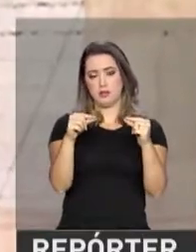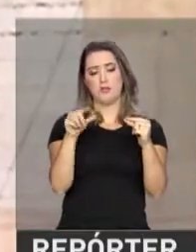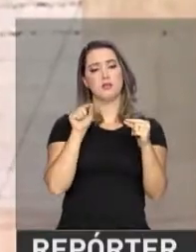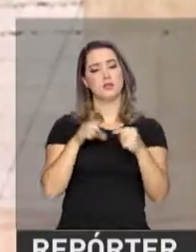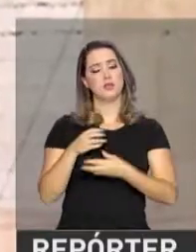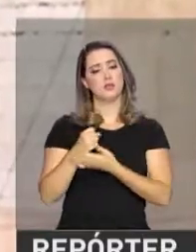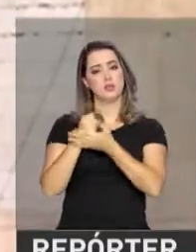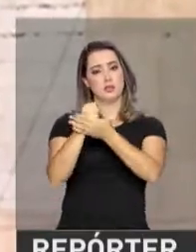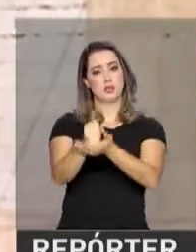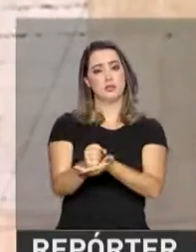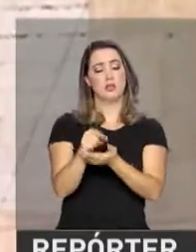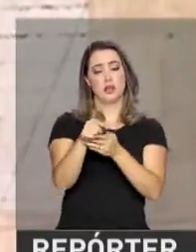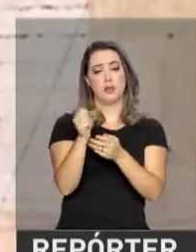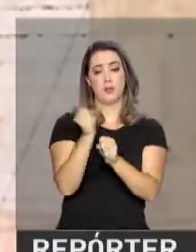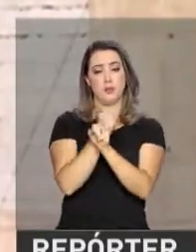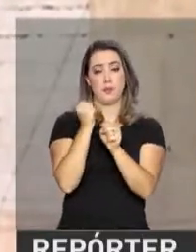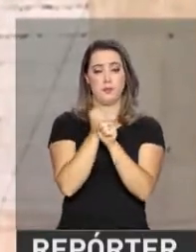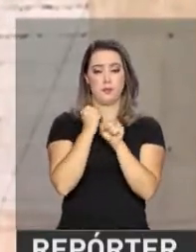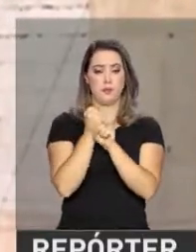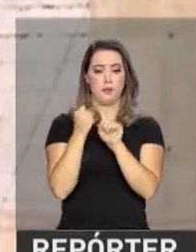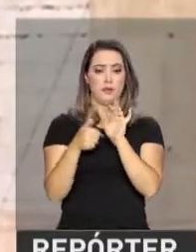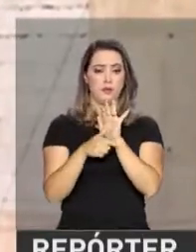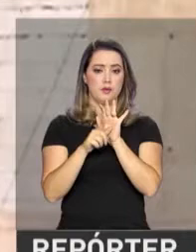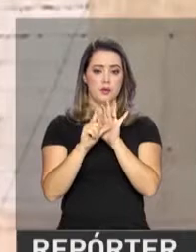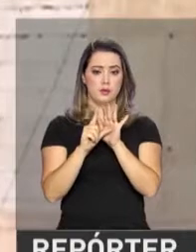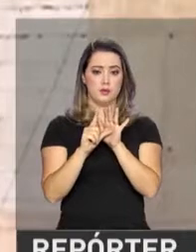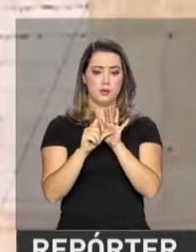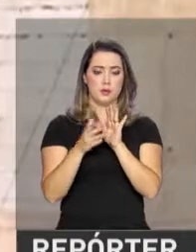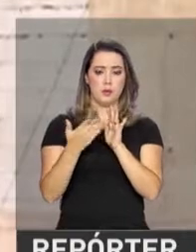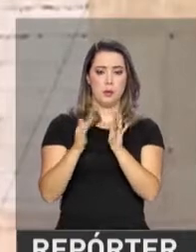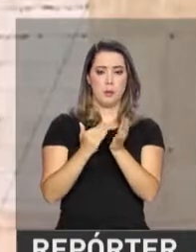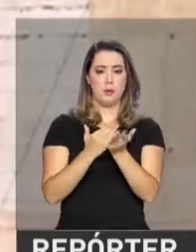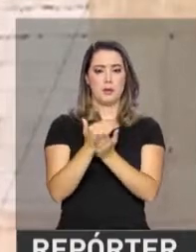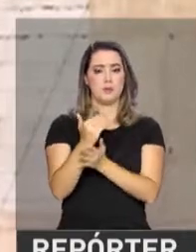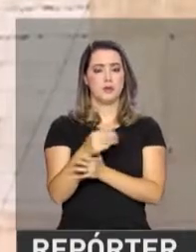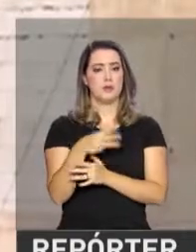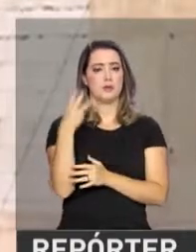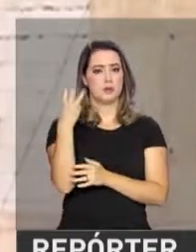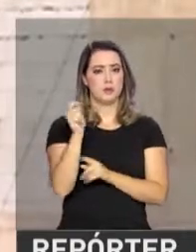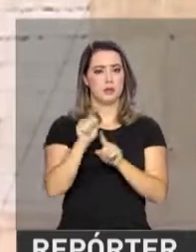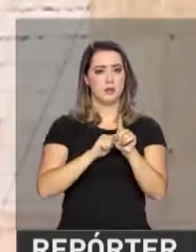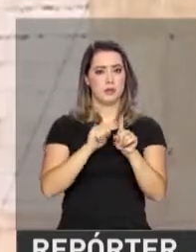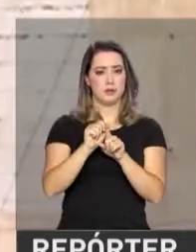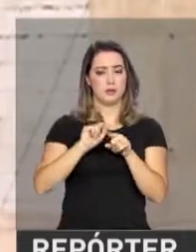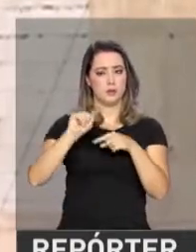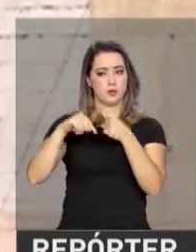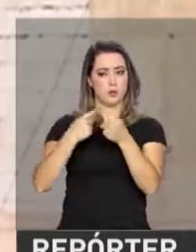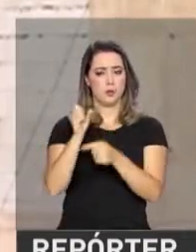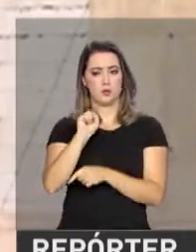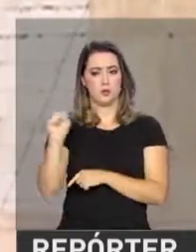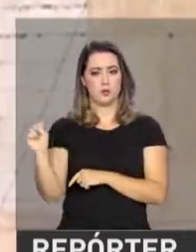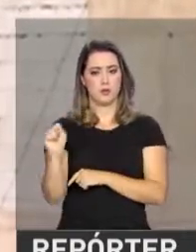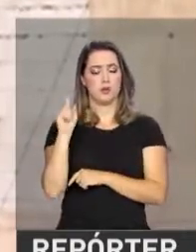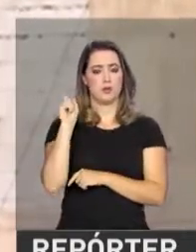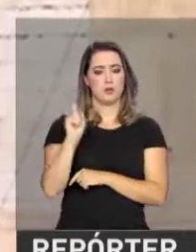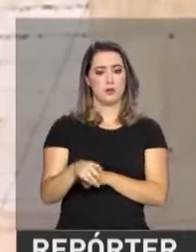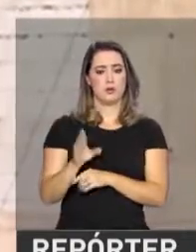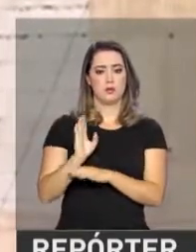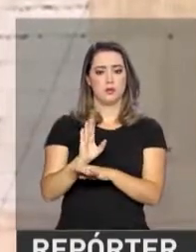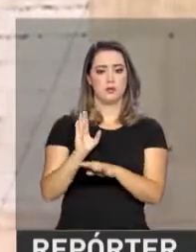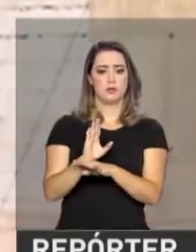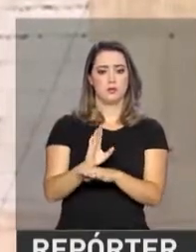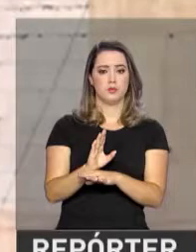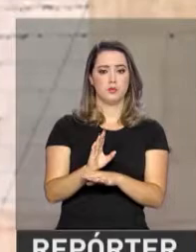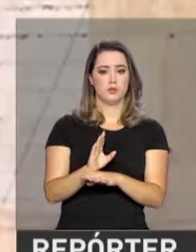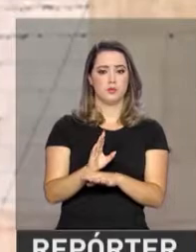de entregar essa obra ainda no nos primeiros três meses do semestre que ver o que vai ao agito